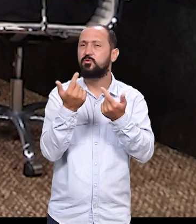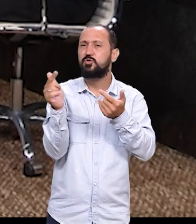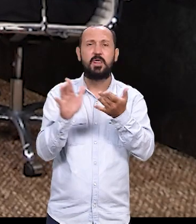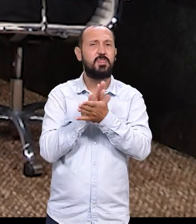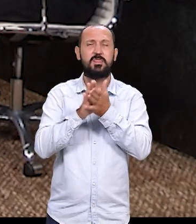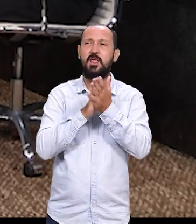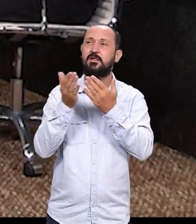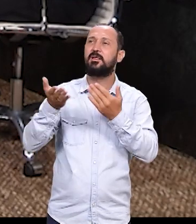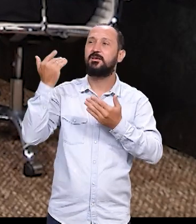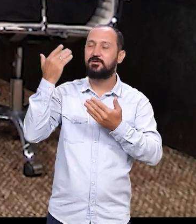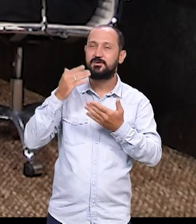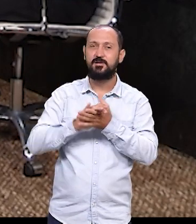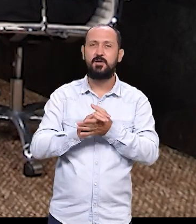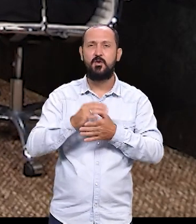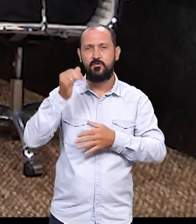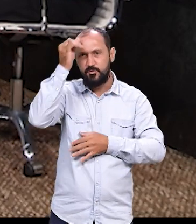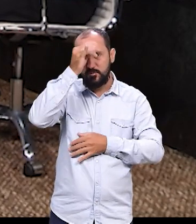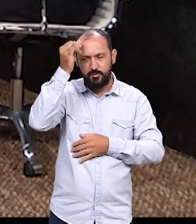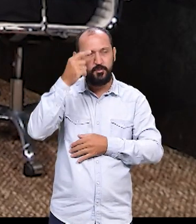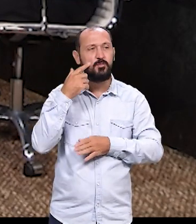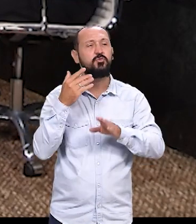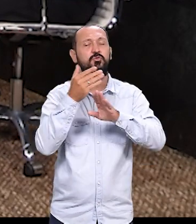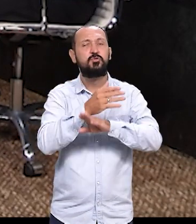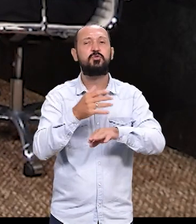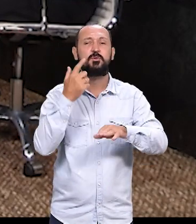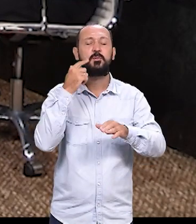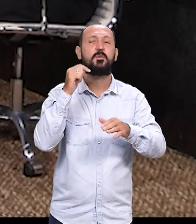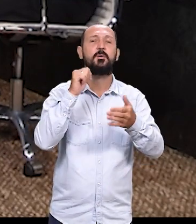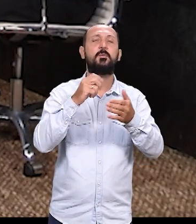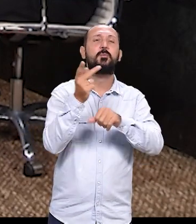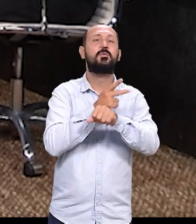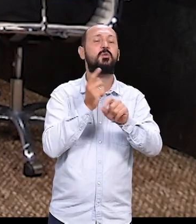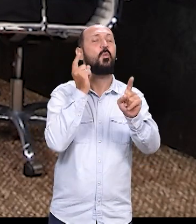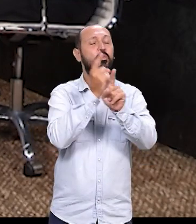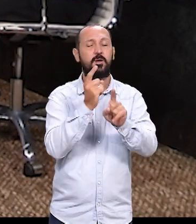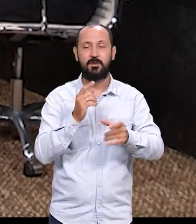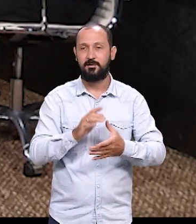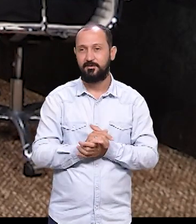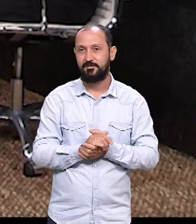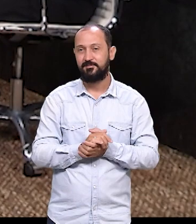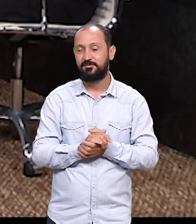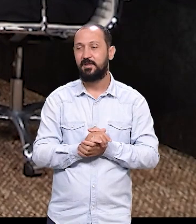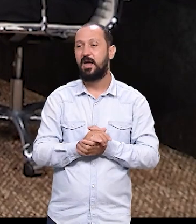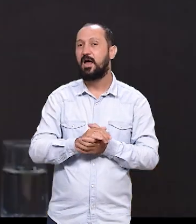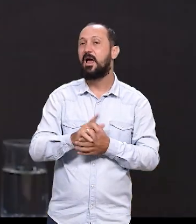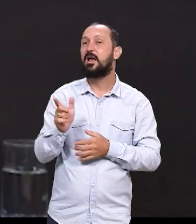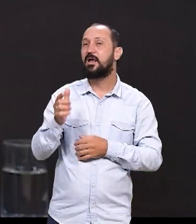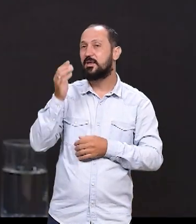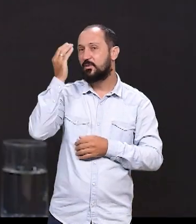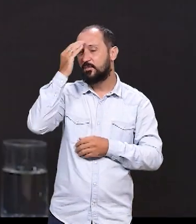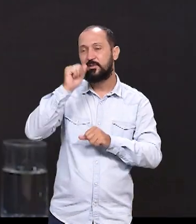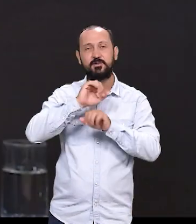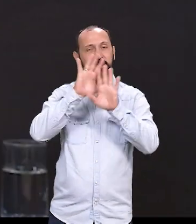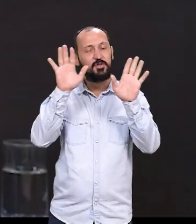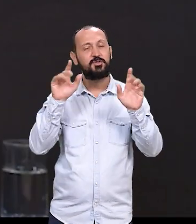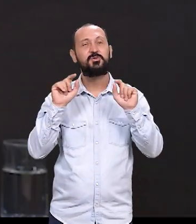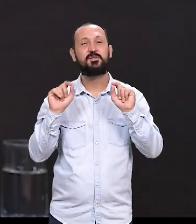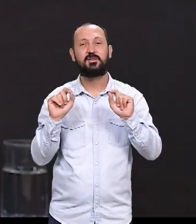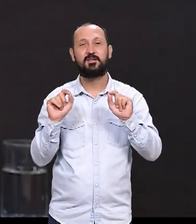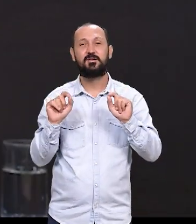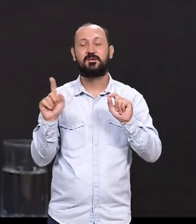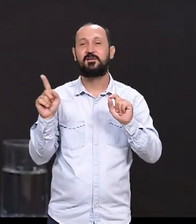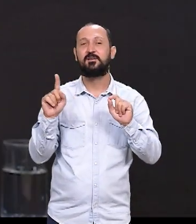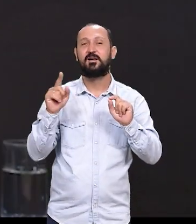operar receber remédio e eu não tinha nada fiquei eu fui besta de de buscar acabei achando que eu não queria E aí que eu